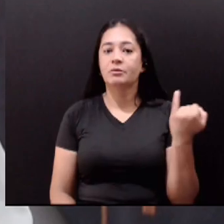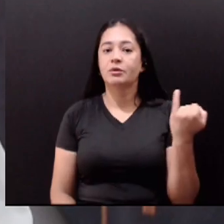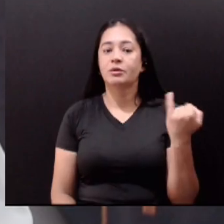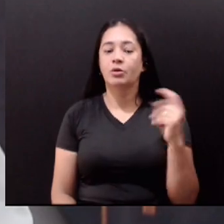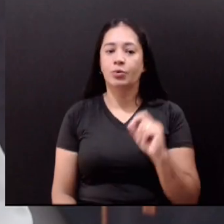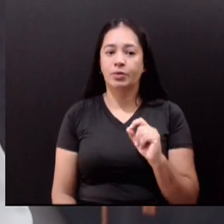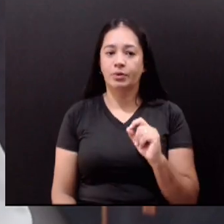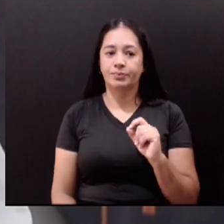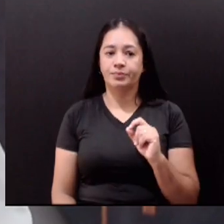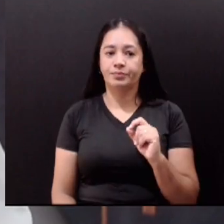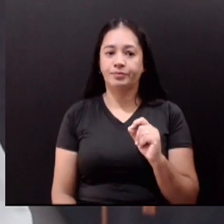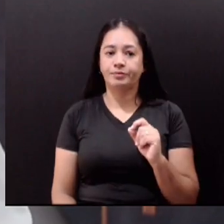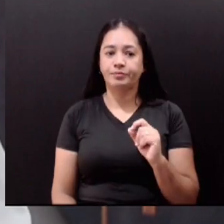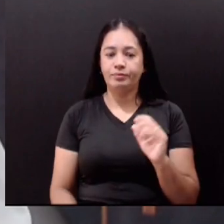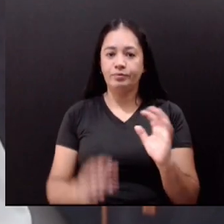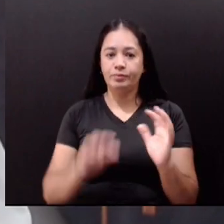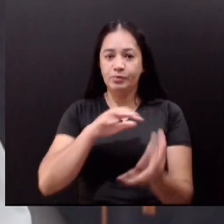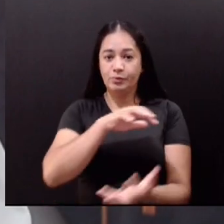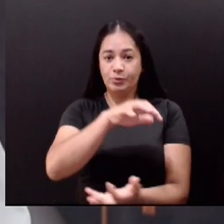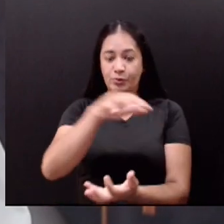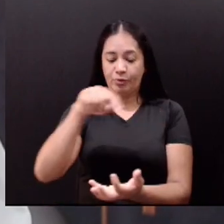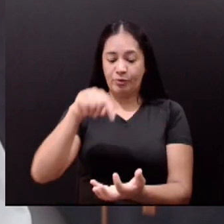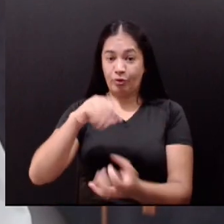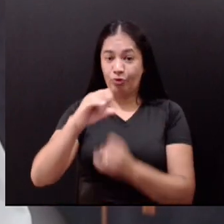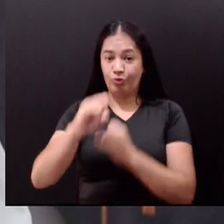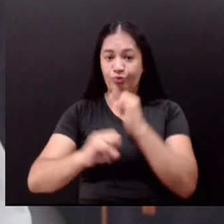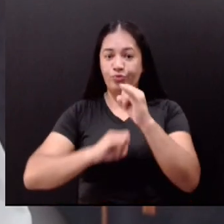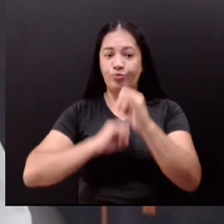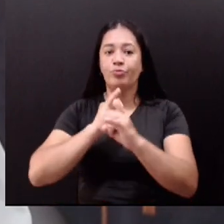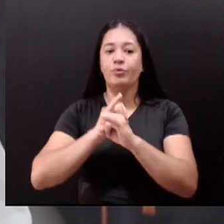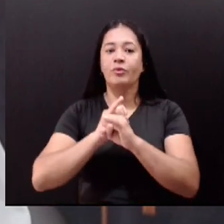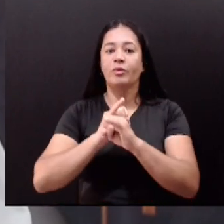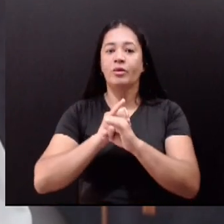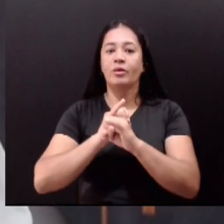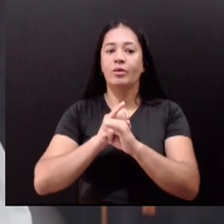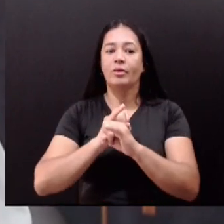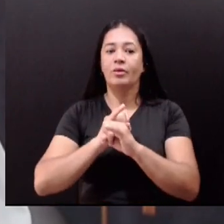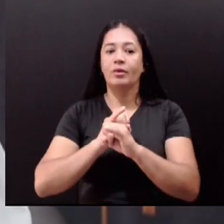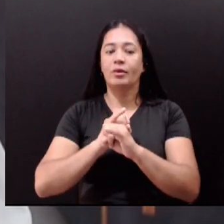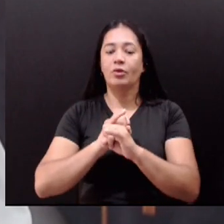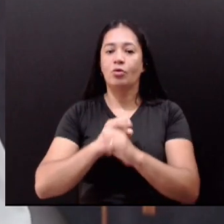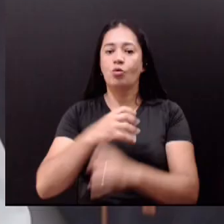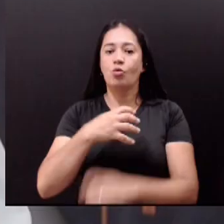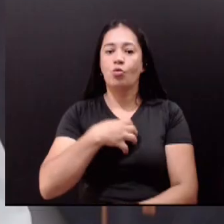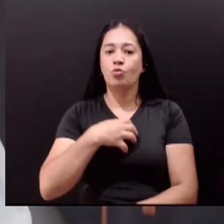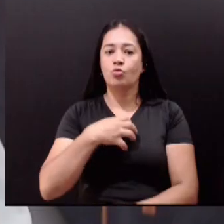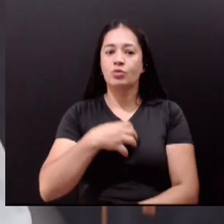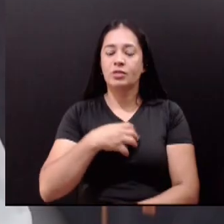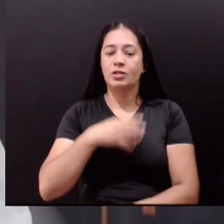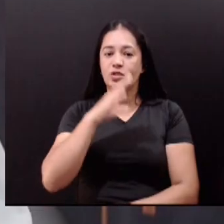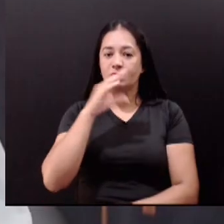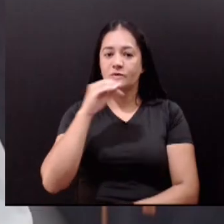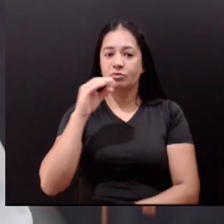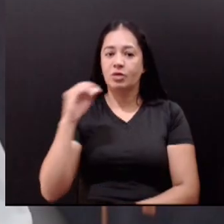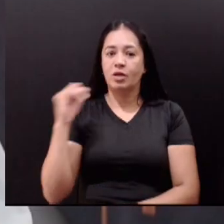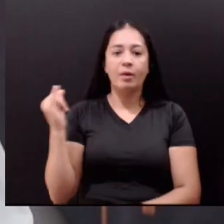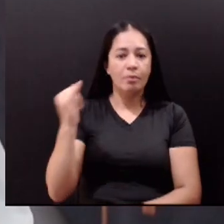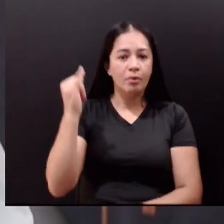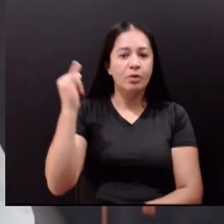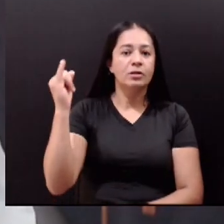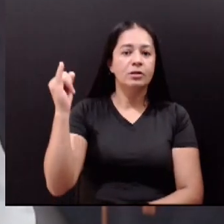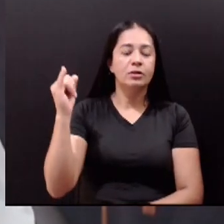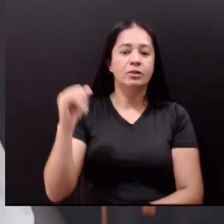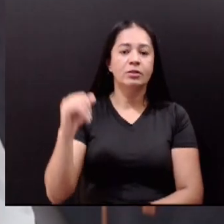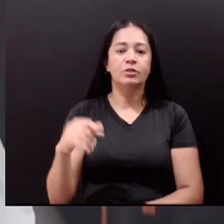nesse mundo, digital, é validarmos os sentimentos desses adolescentes. Então, para nós, uma